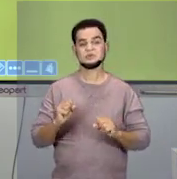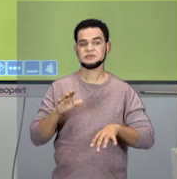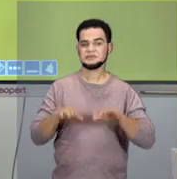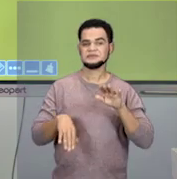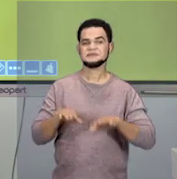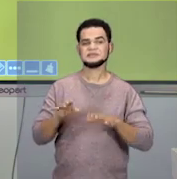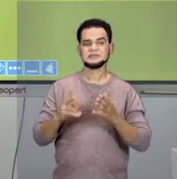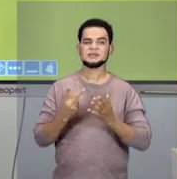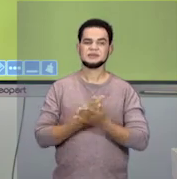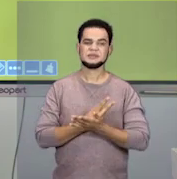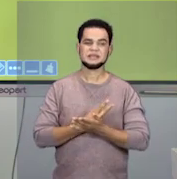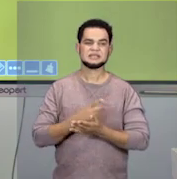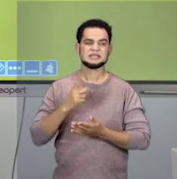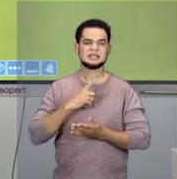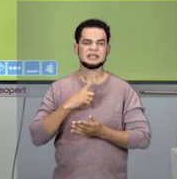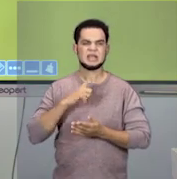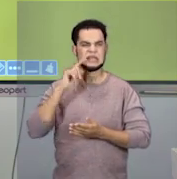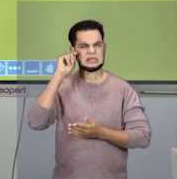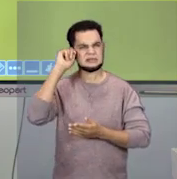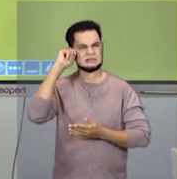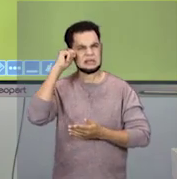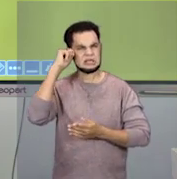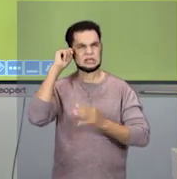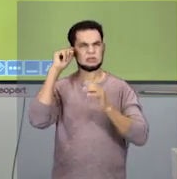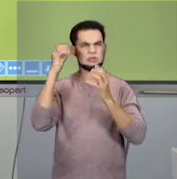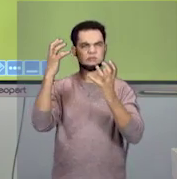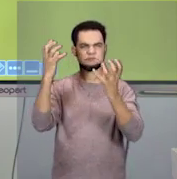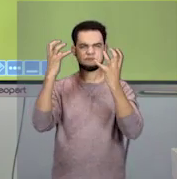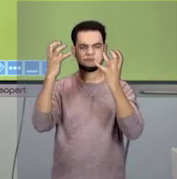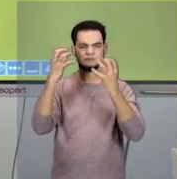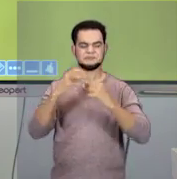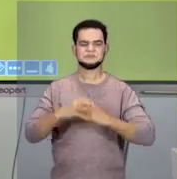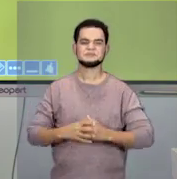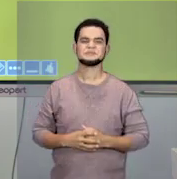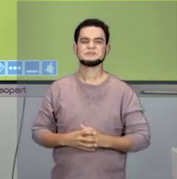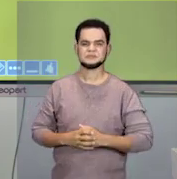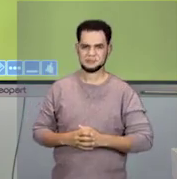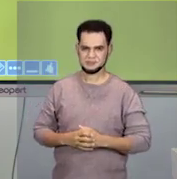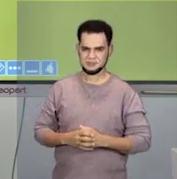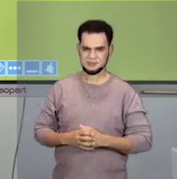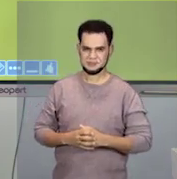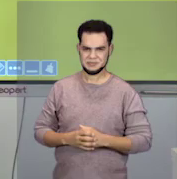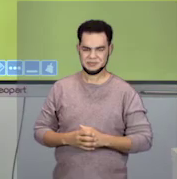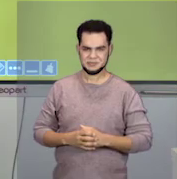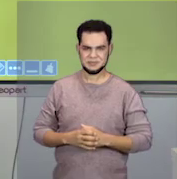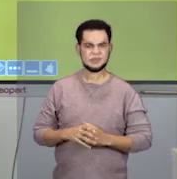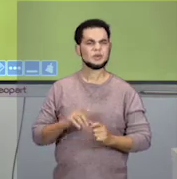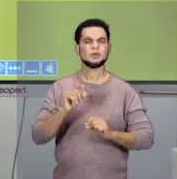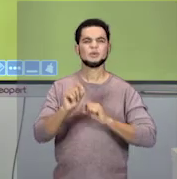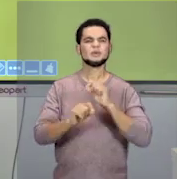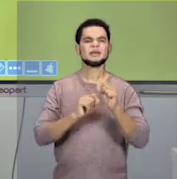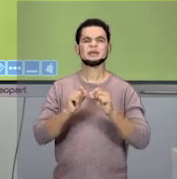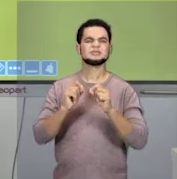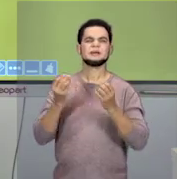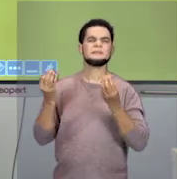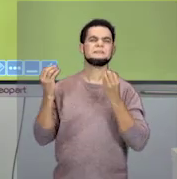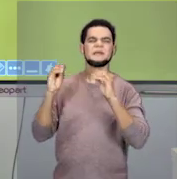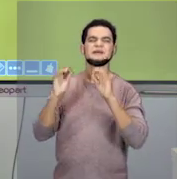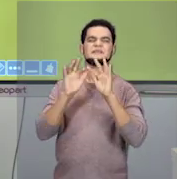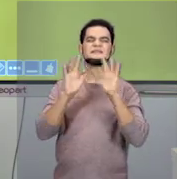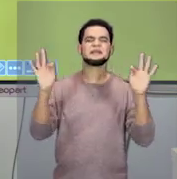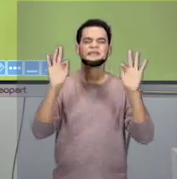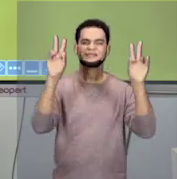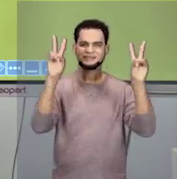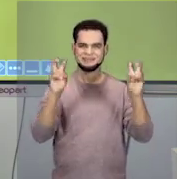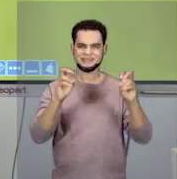de ele vir em negrito, tá? Aquela letra mais escura. O que a gente chama de frase-tema? A